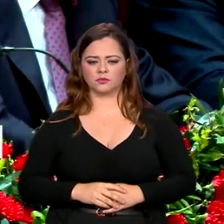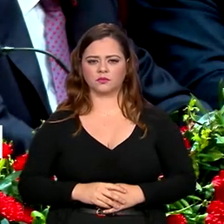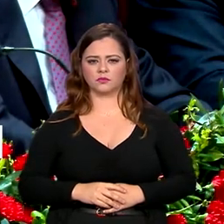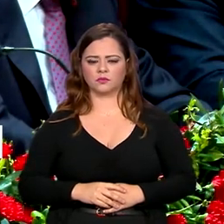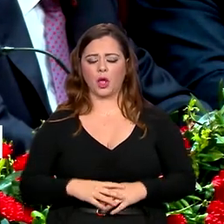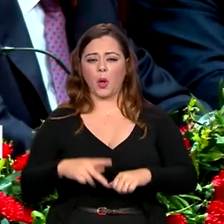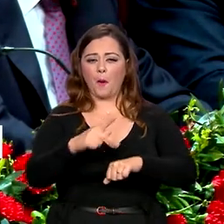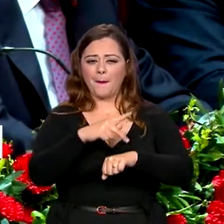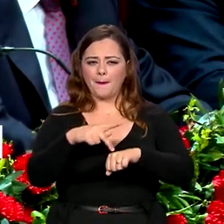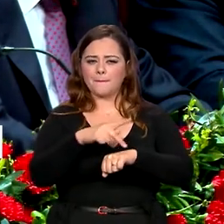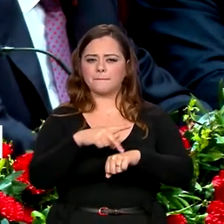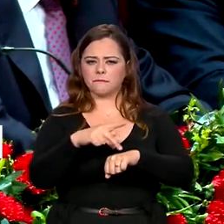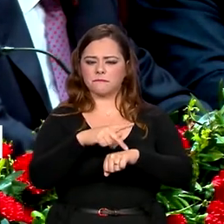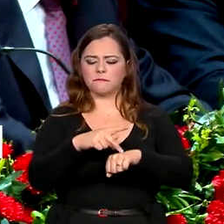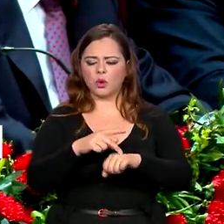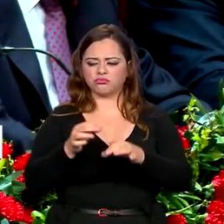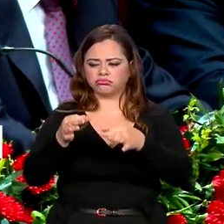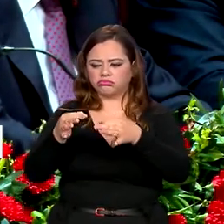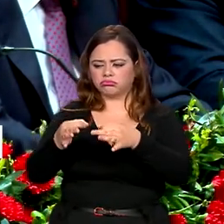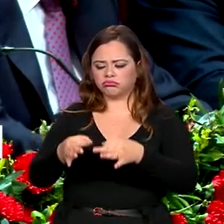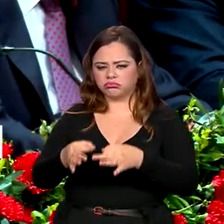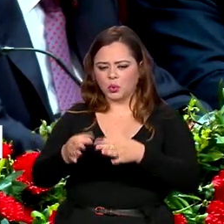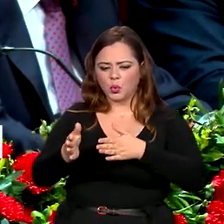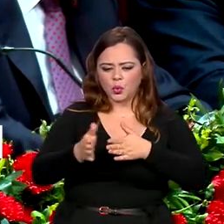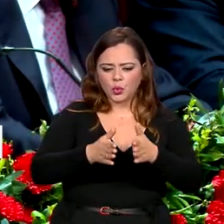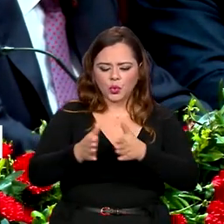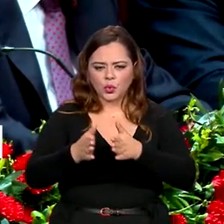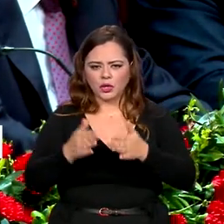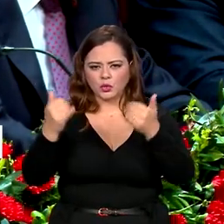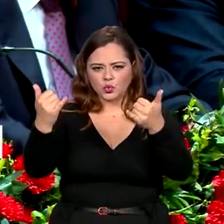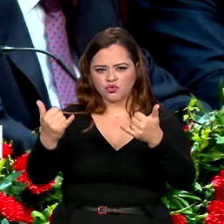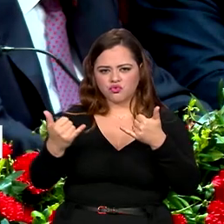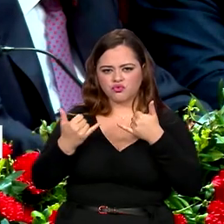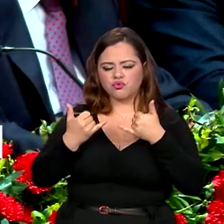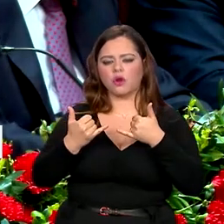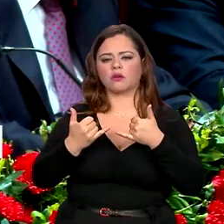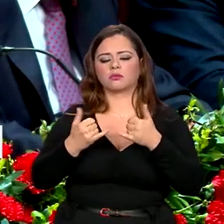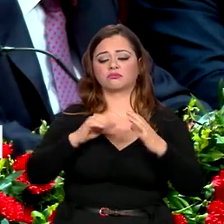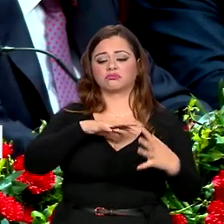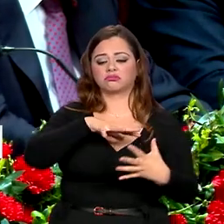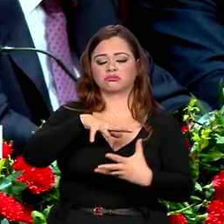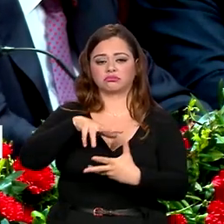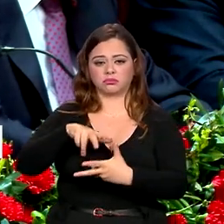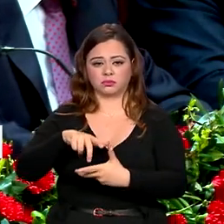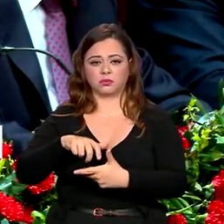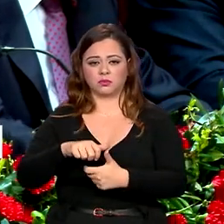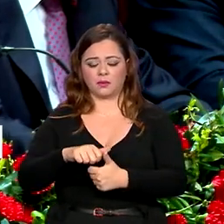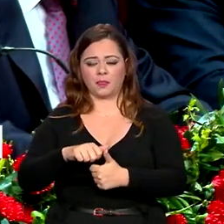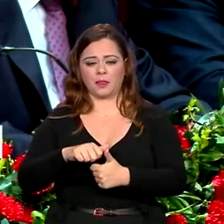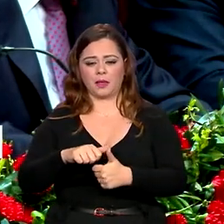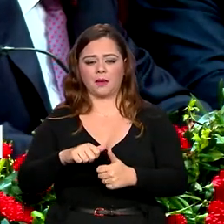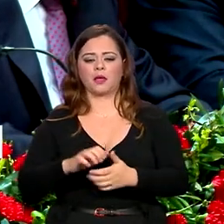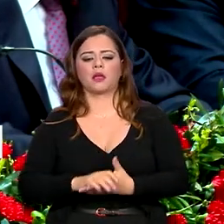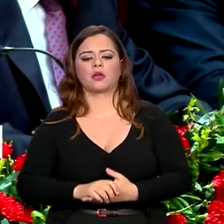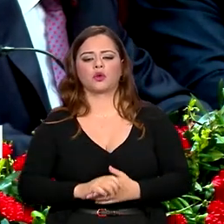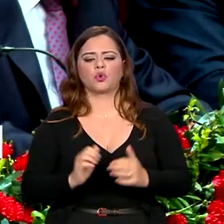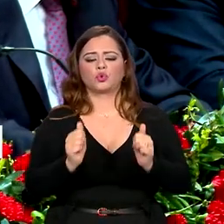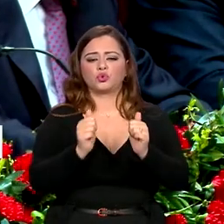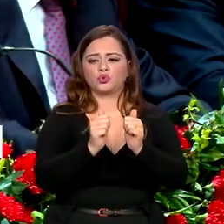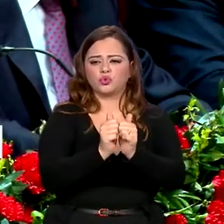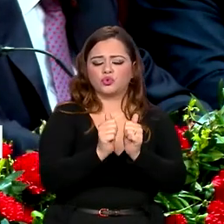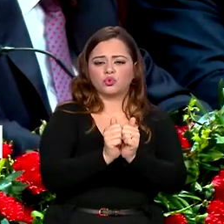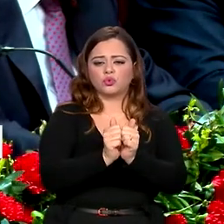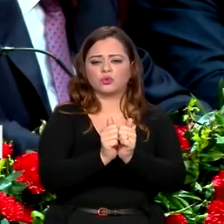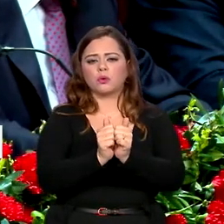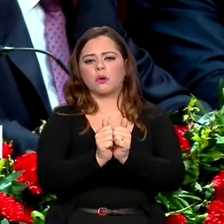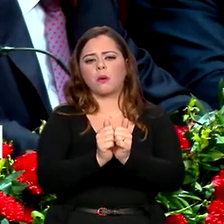Um país preparado a contribuir com a transição energética global, graças a uma matriz majoritariamente renovável